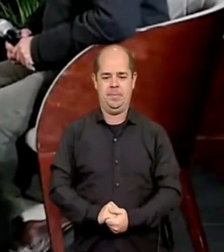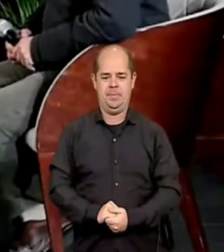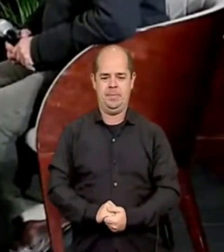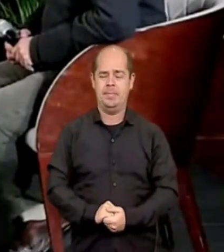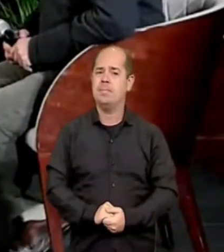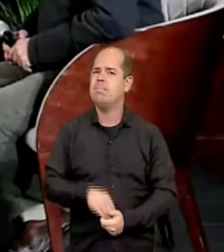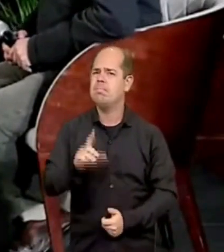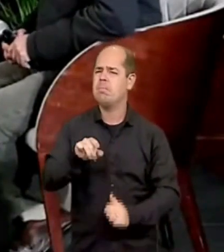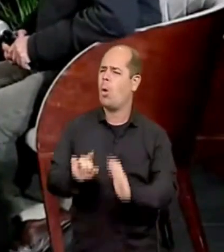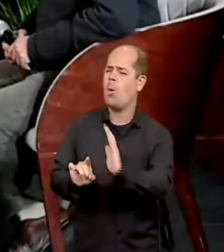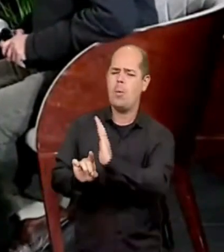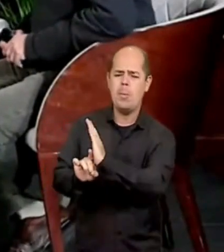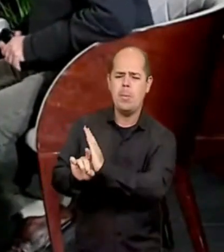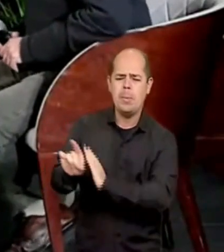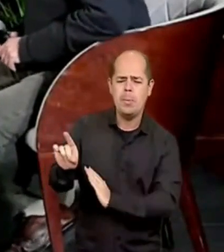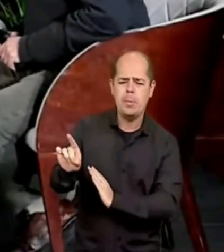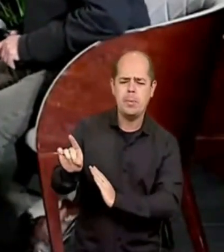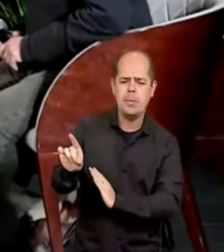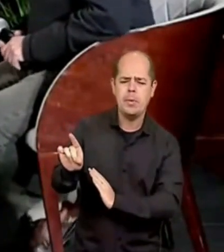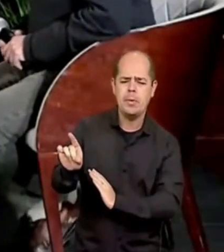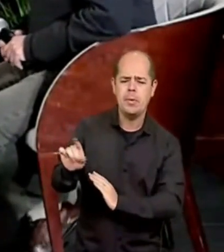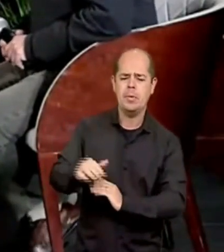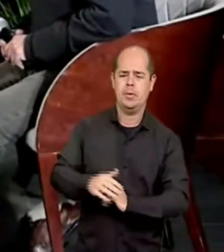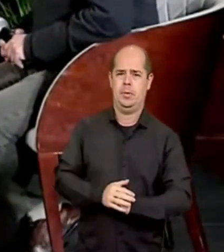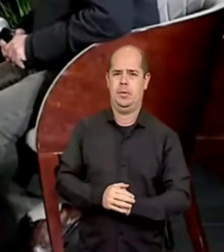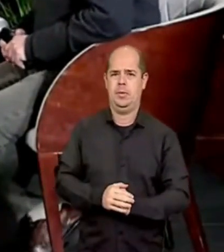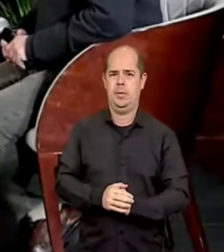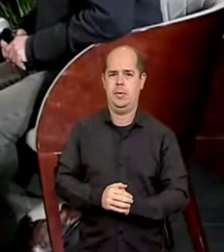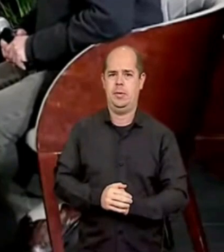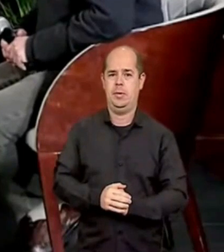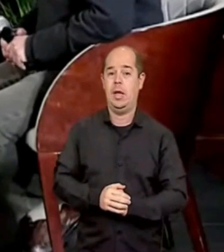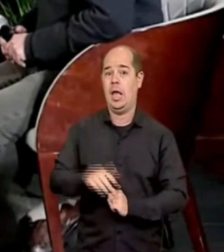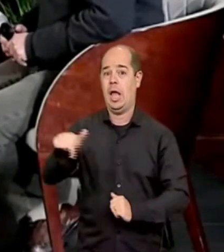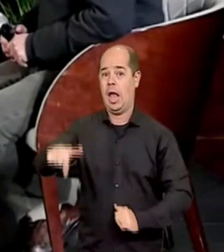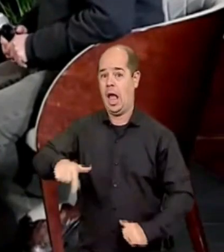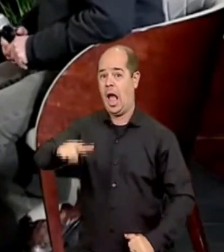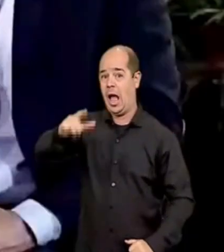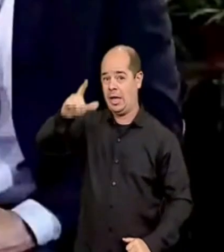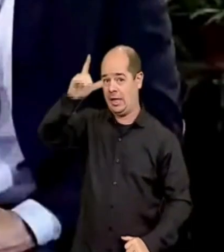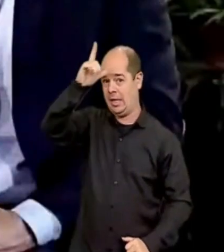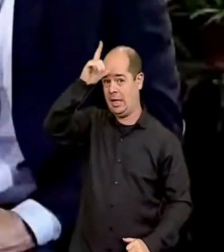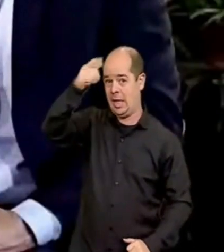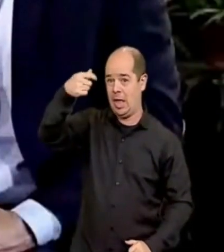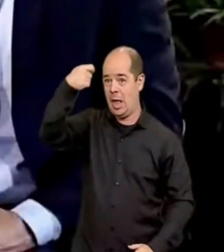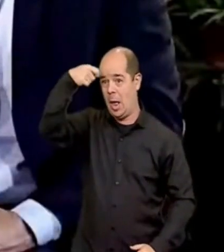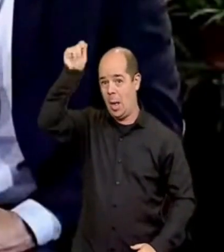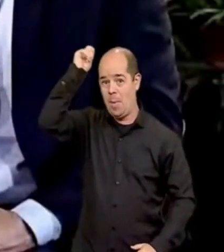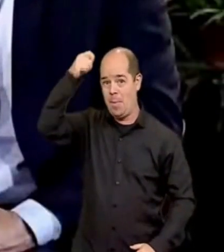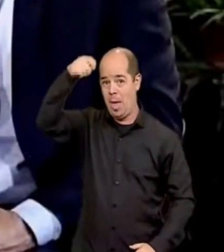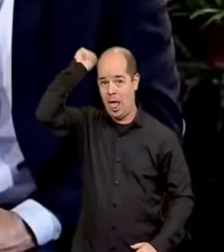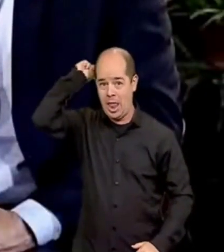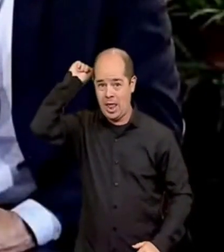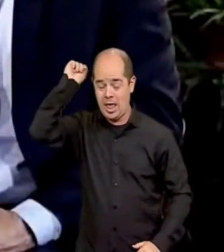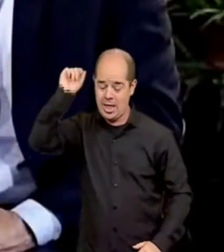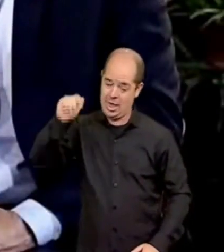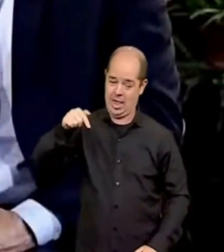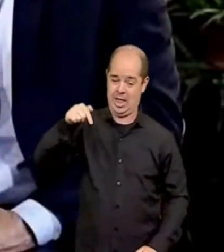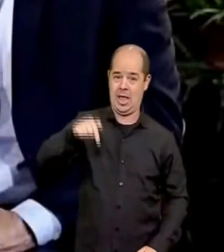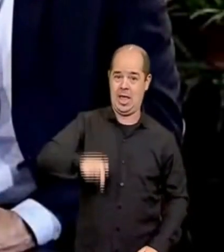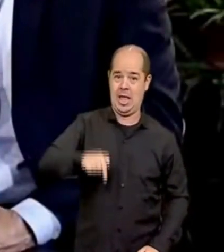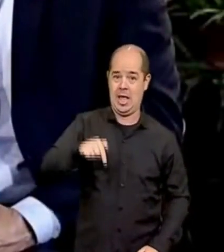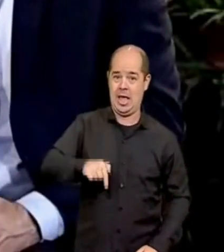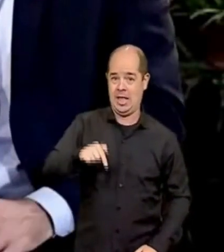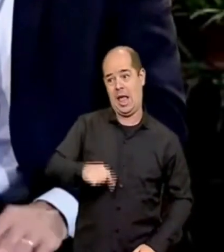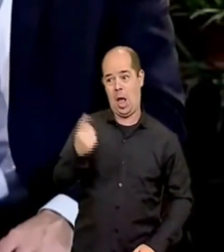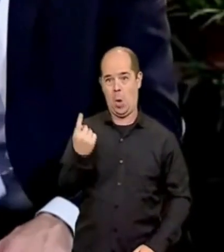ser talvez o meu último programa do ano, porque nós vamos ter que mudar o formato. Como é que o povo pode